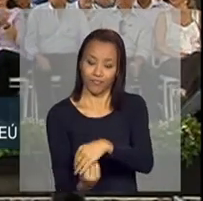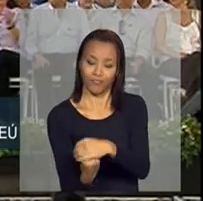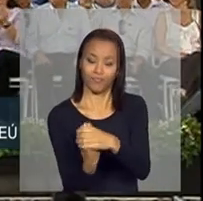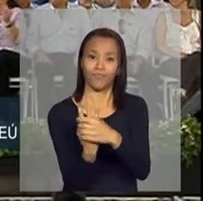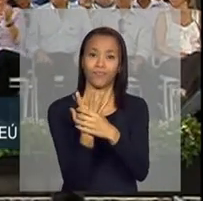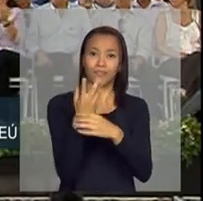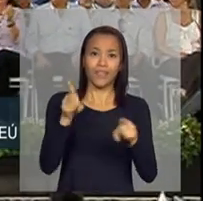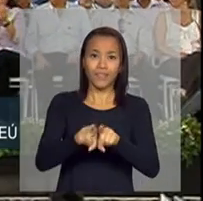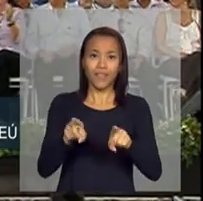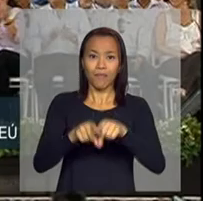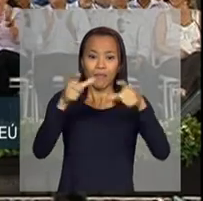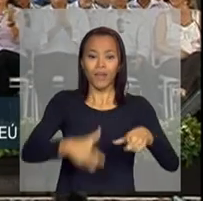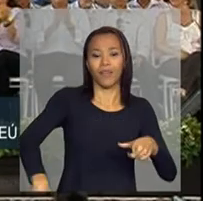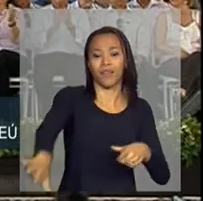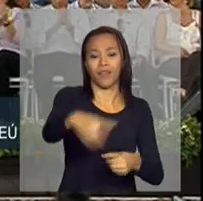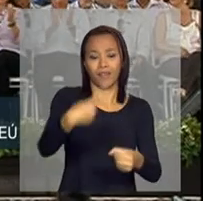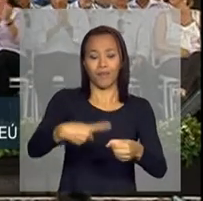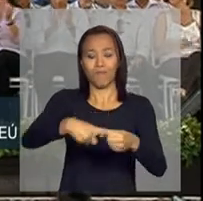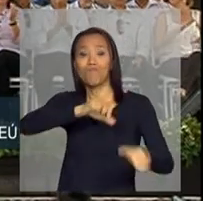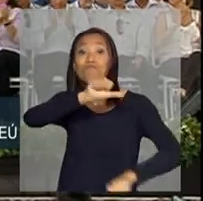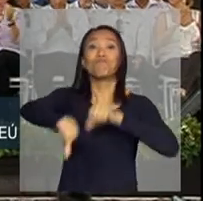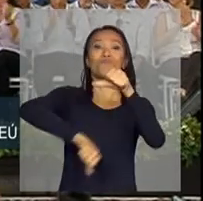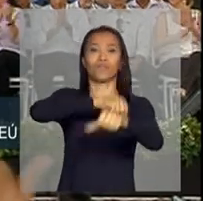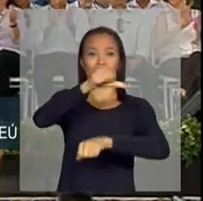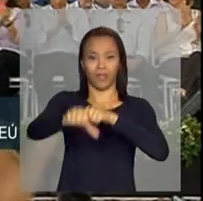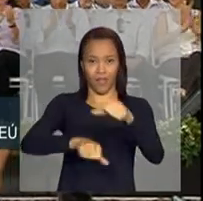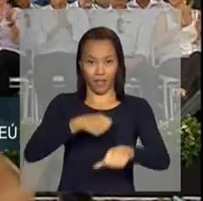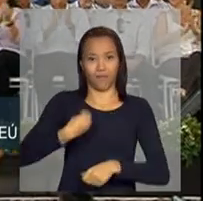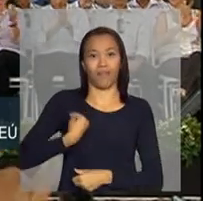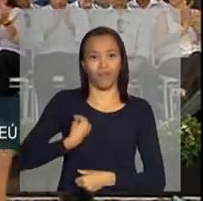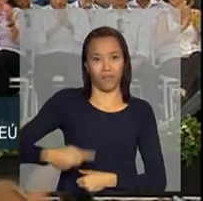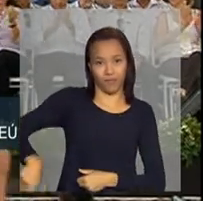o interior do nosso estado.